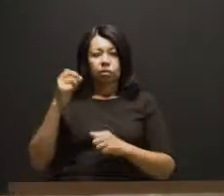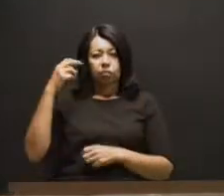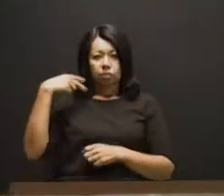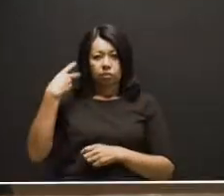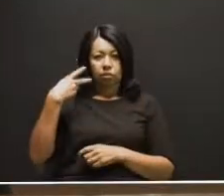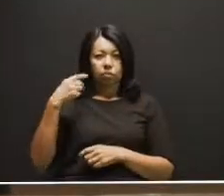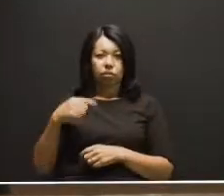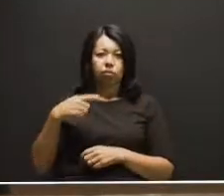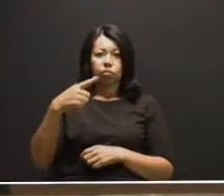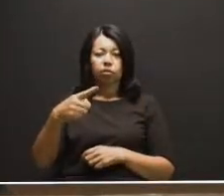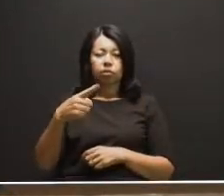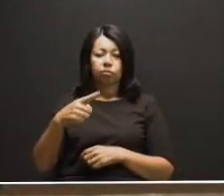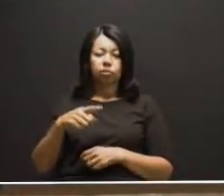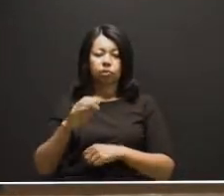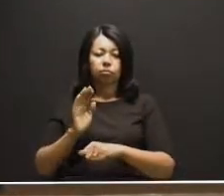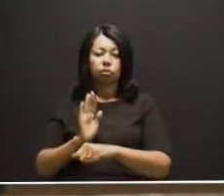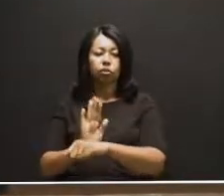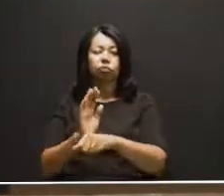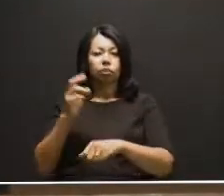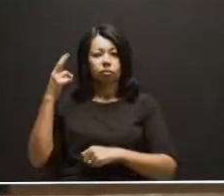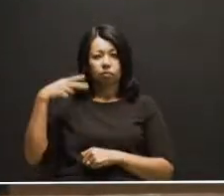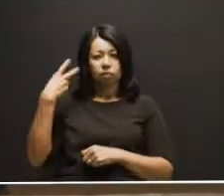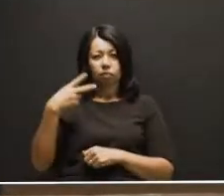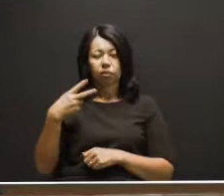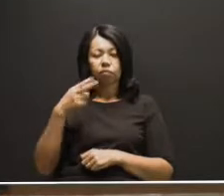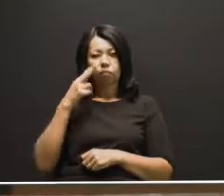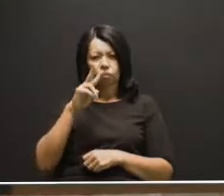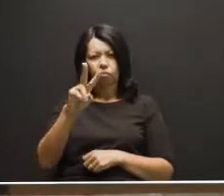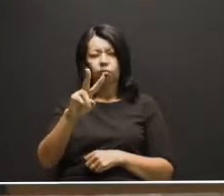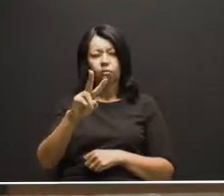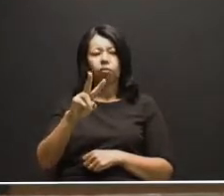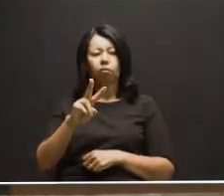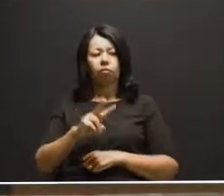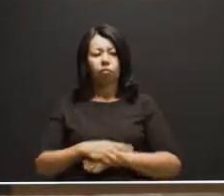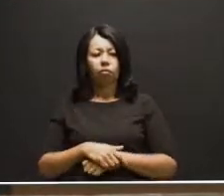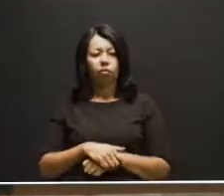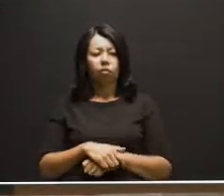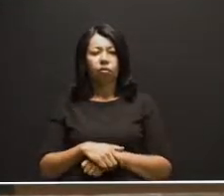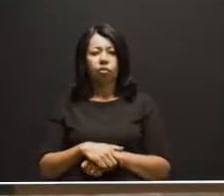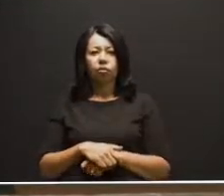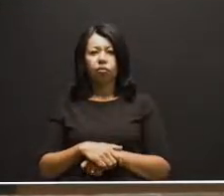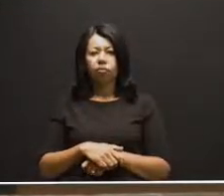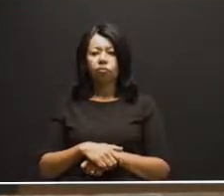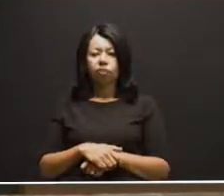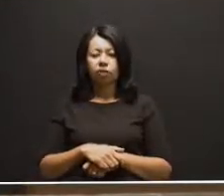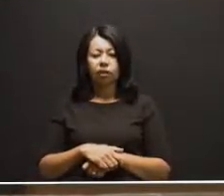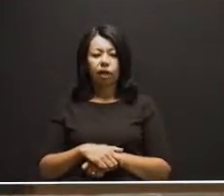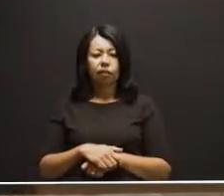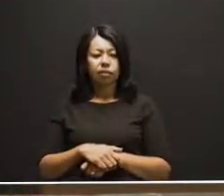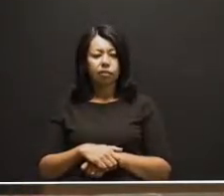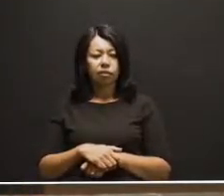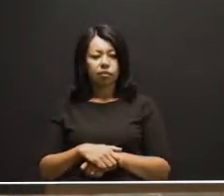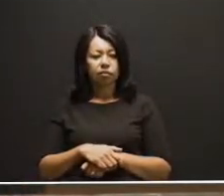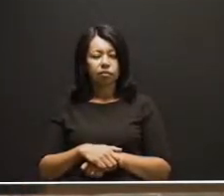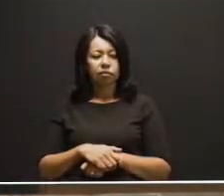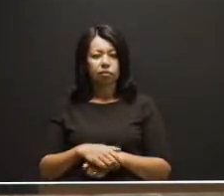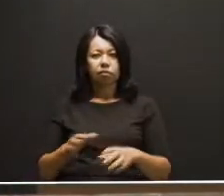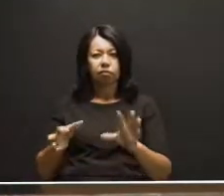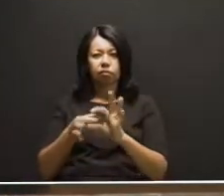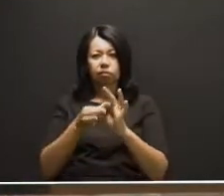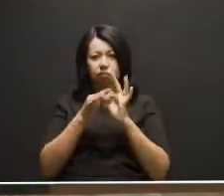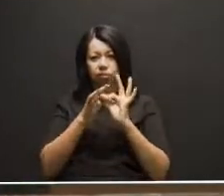nas próximas semanas a gente é olhe com melhor os olhos posso completar o credor pode repetir-se unac